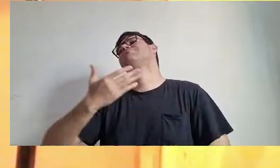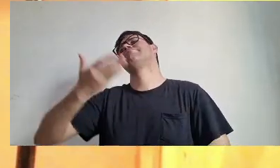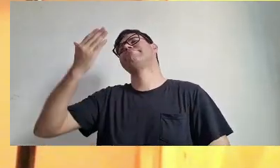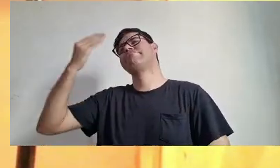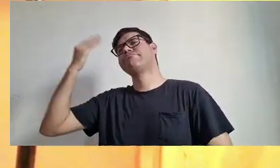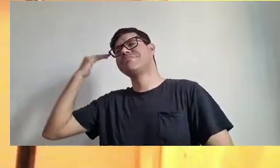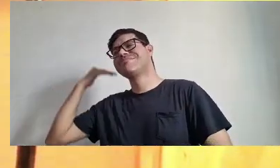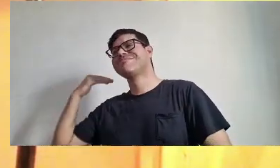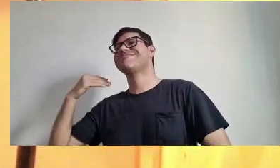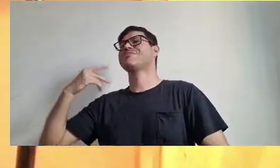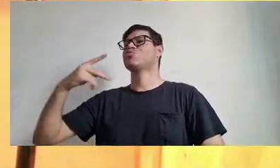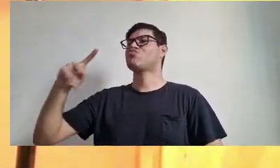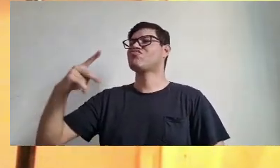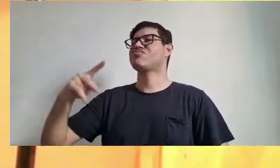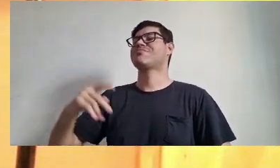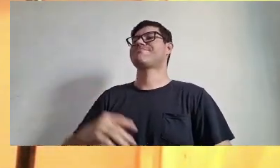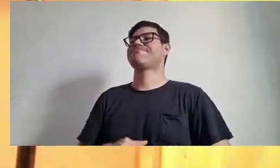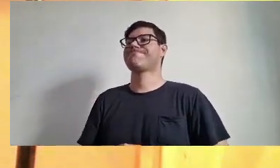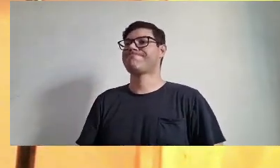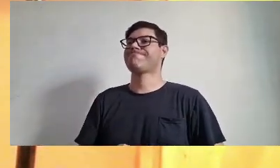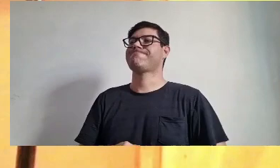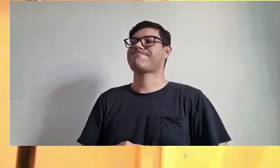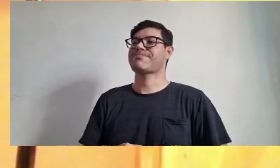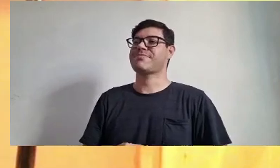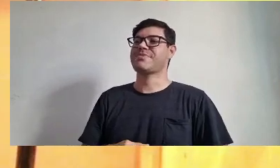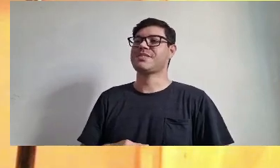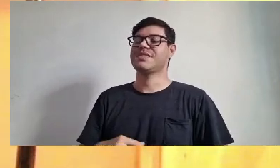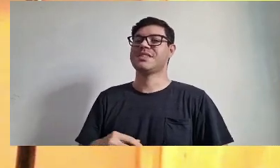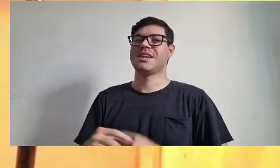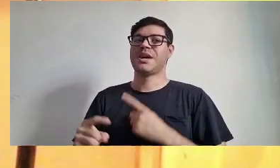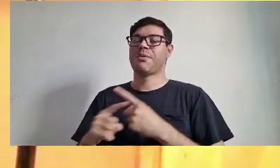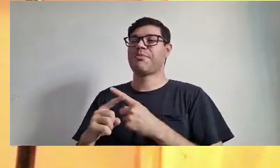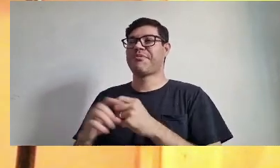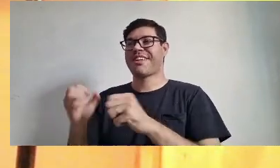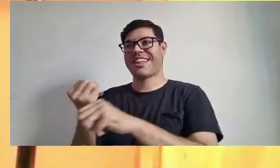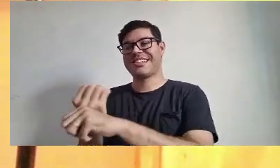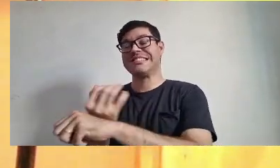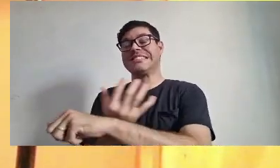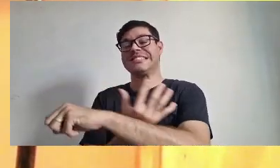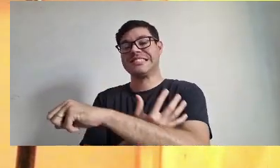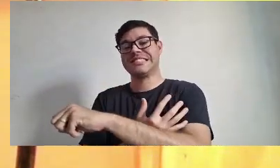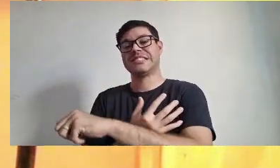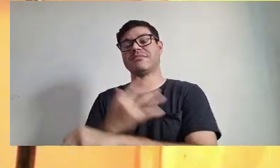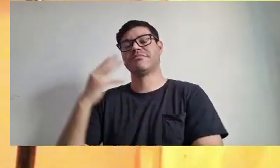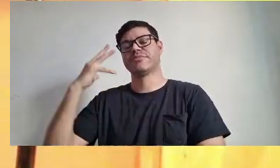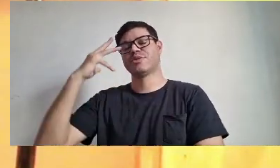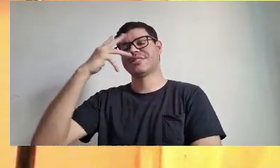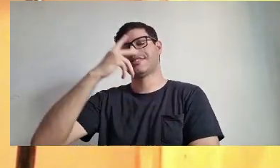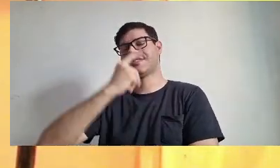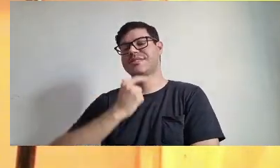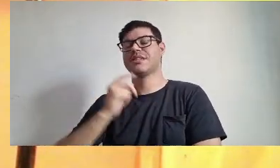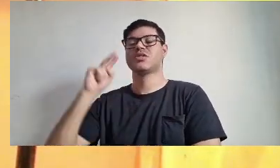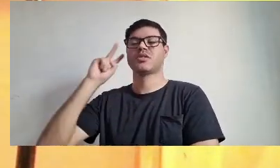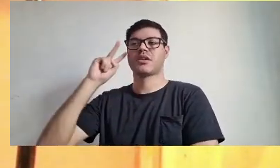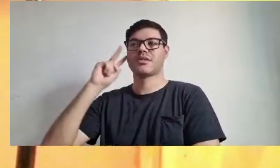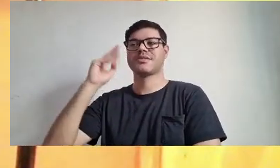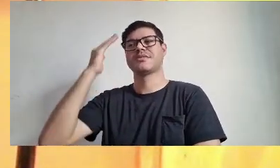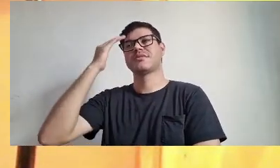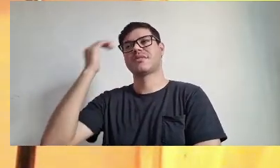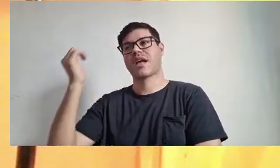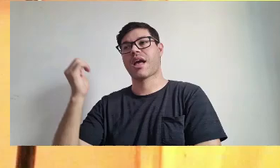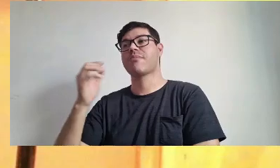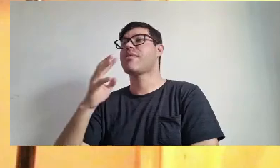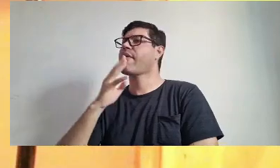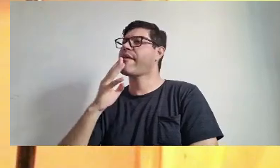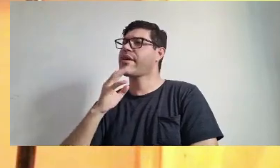Eu não fiz muita questão de tocar nesse assunto para não deixar ninguém emocionado. Mas é bonita a história, a gente sabe. Eu conheço bastante a história.